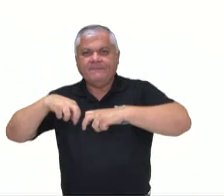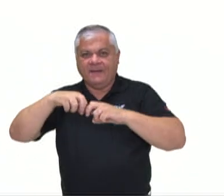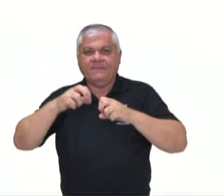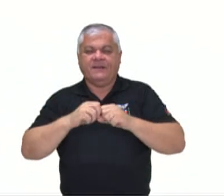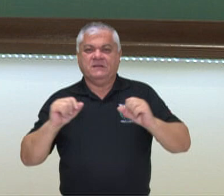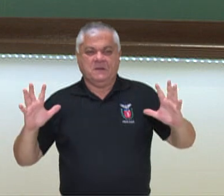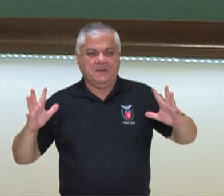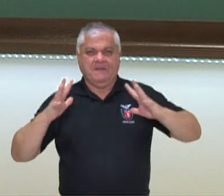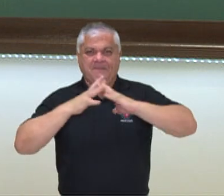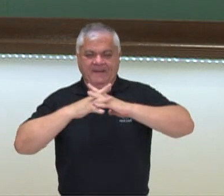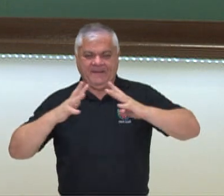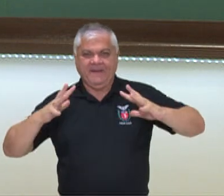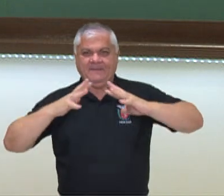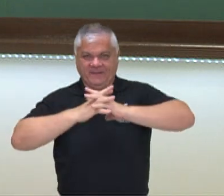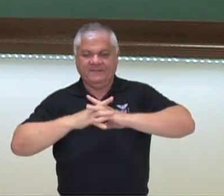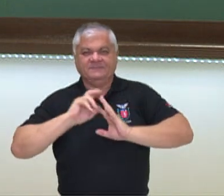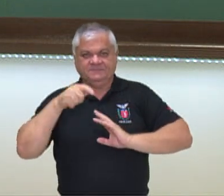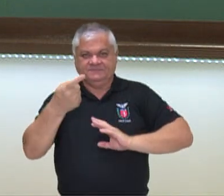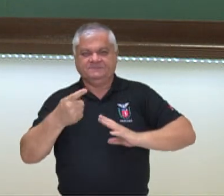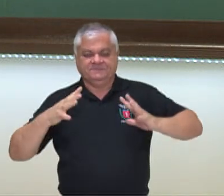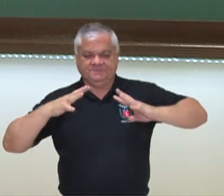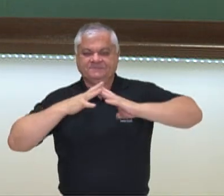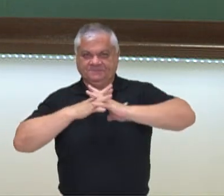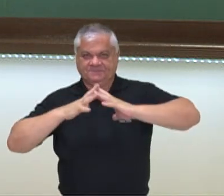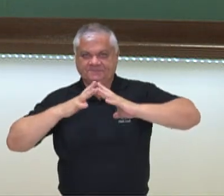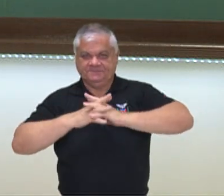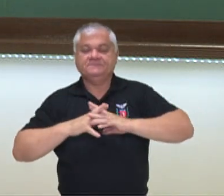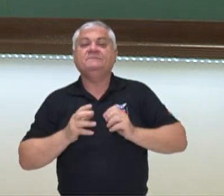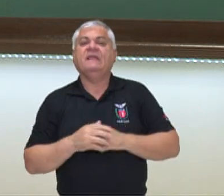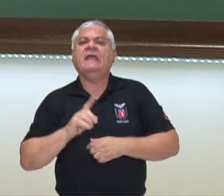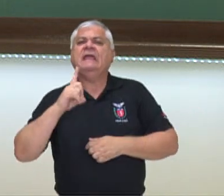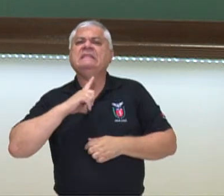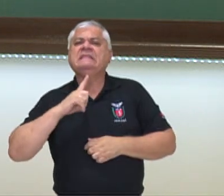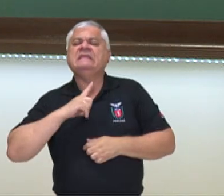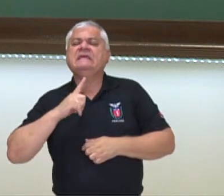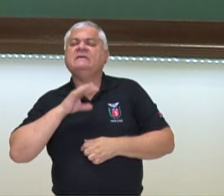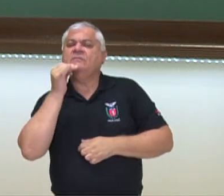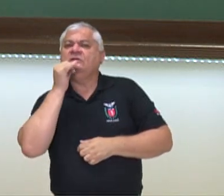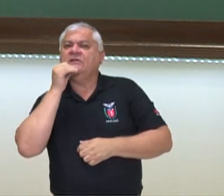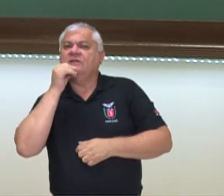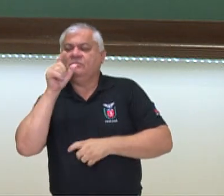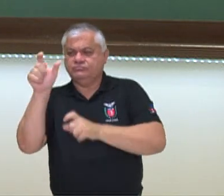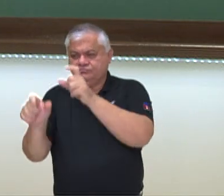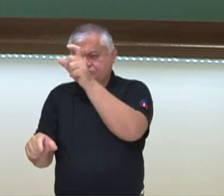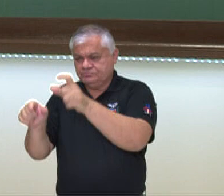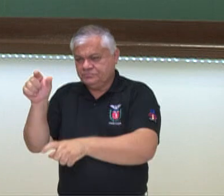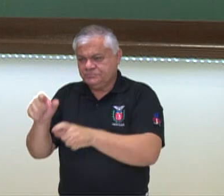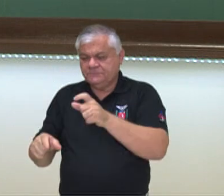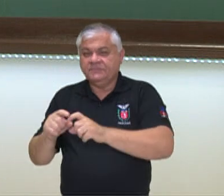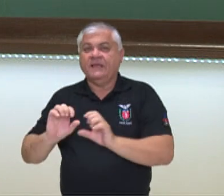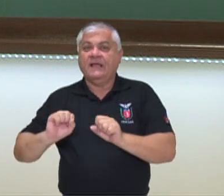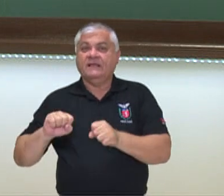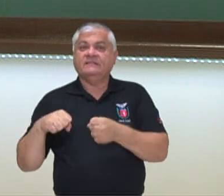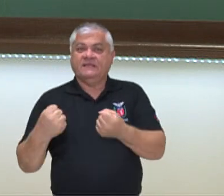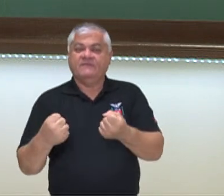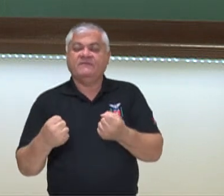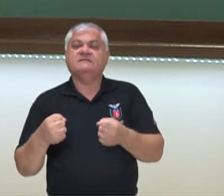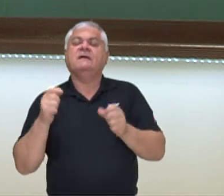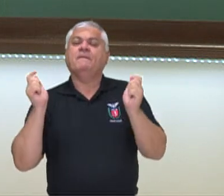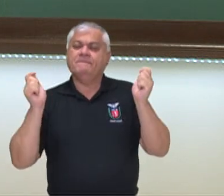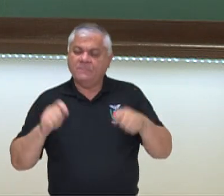coletivo. Tem jogadores de futebol americano, por exemplo, jogadores da defesa, né, que podem passar uma